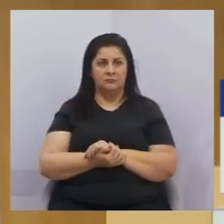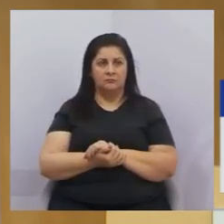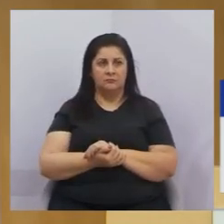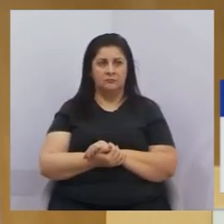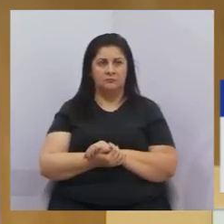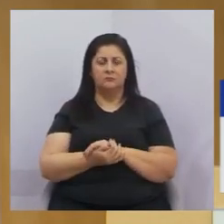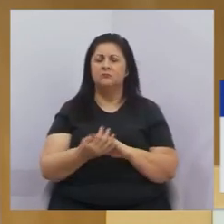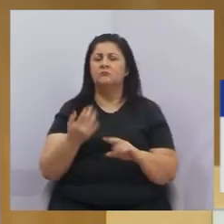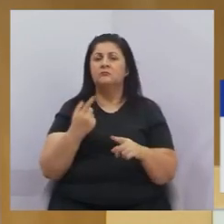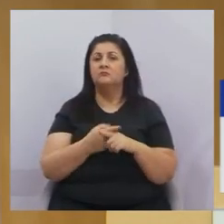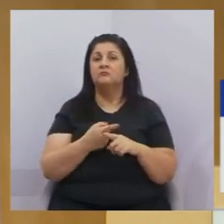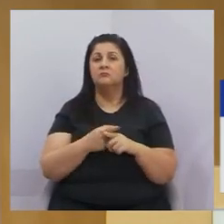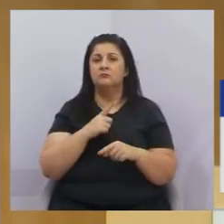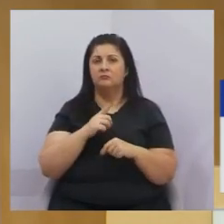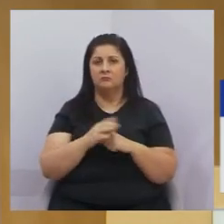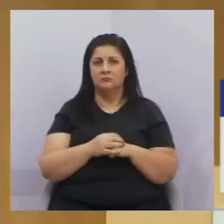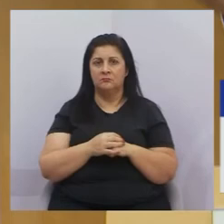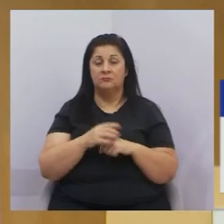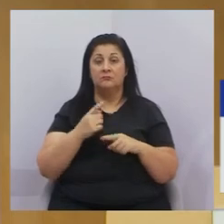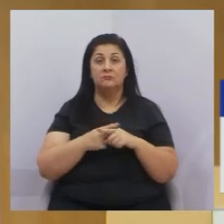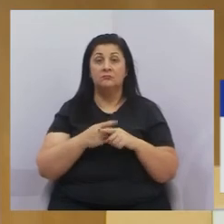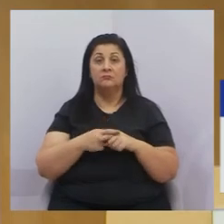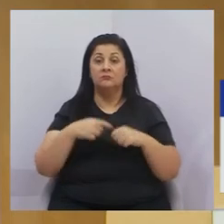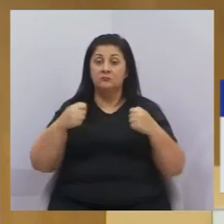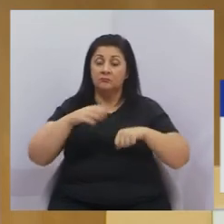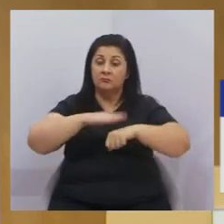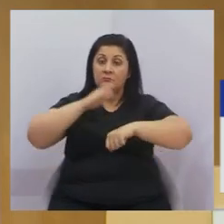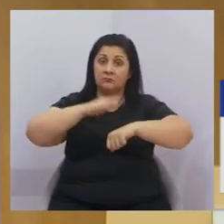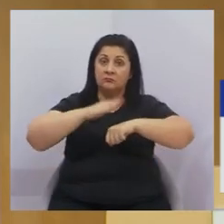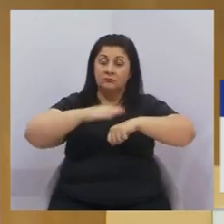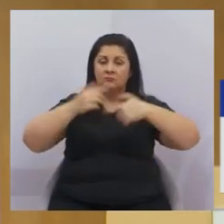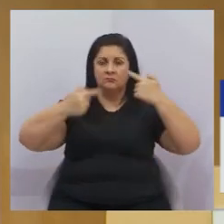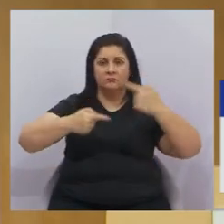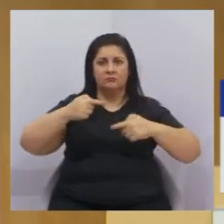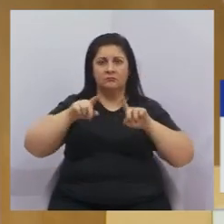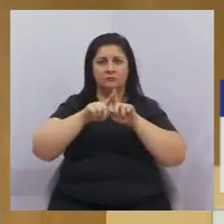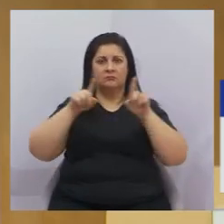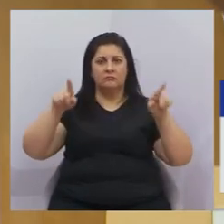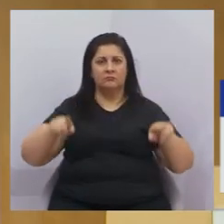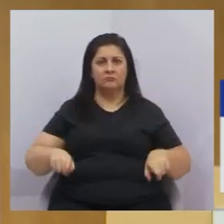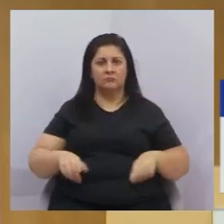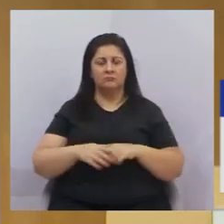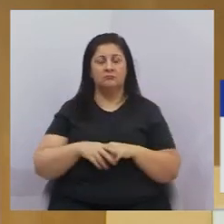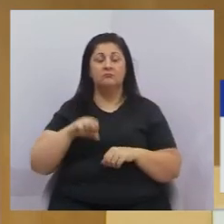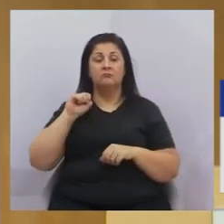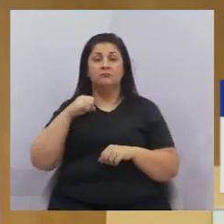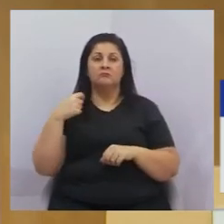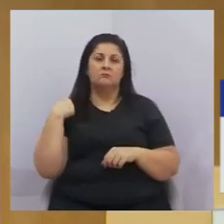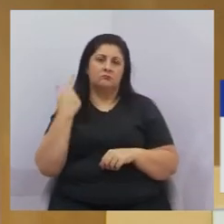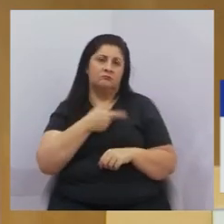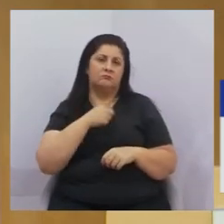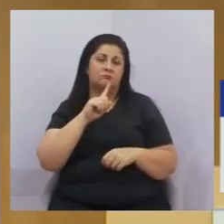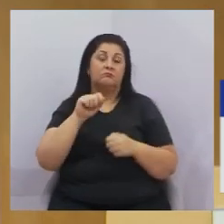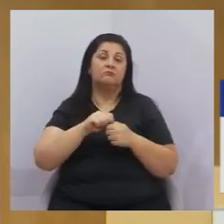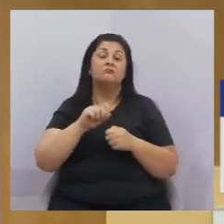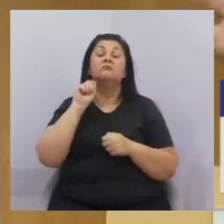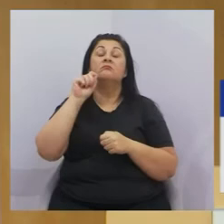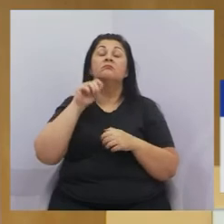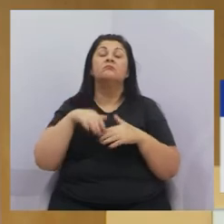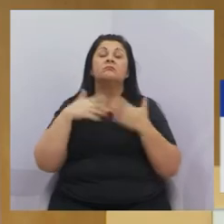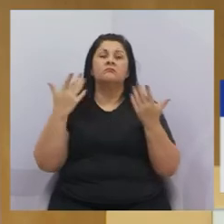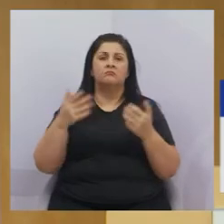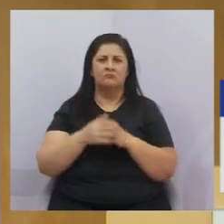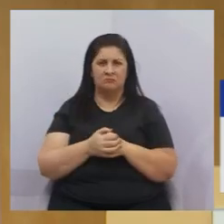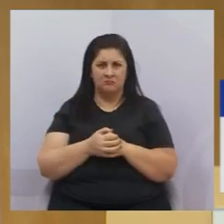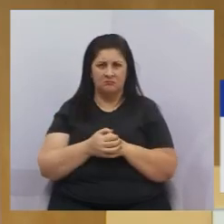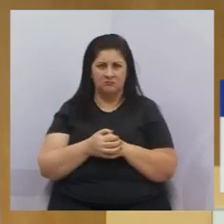E por que que existe isso? É falta de fomentar políticas públicas. E se a gente não fazer isso, quem vai fomentar? A iniciativa privada